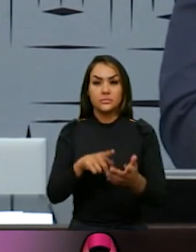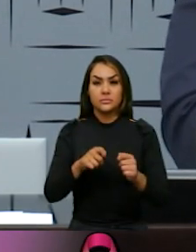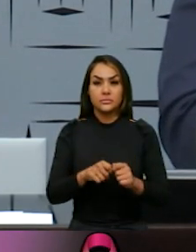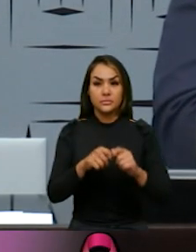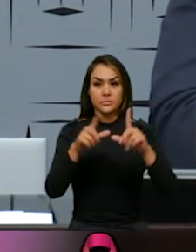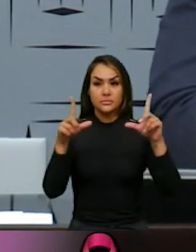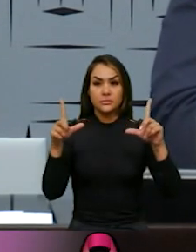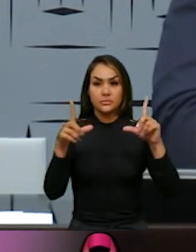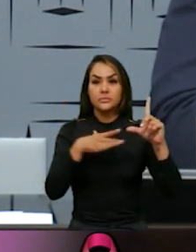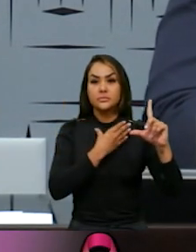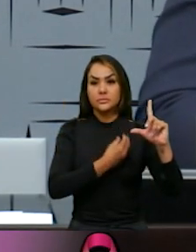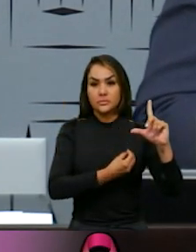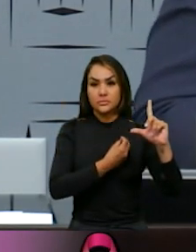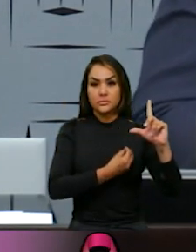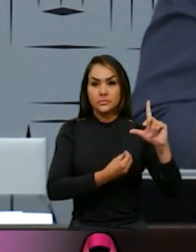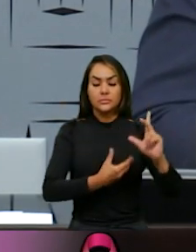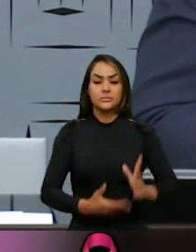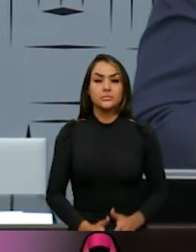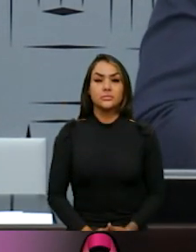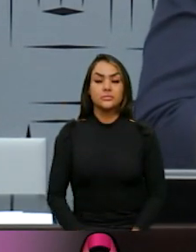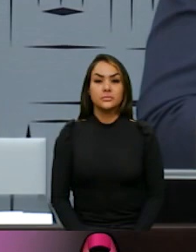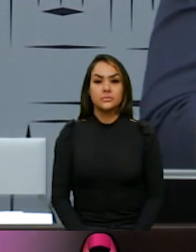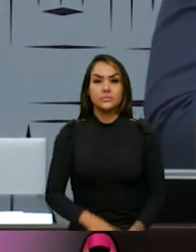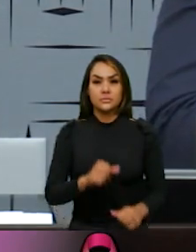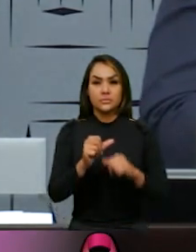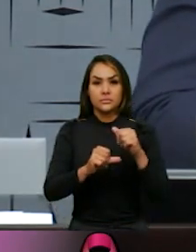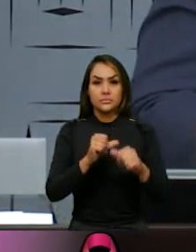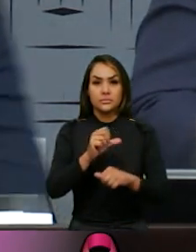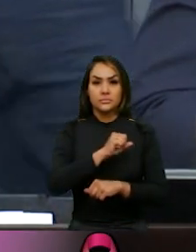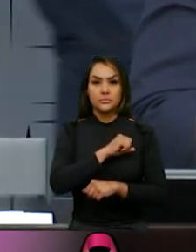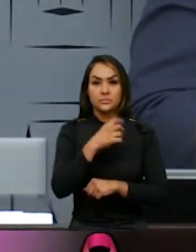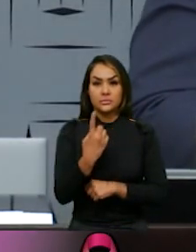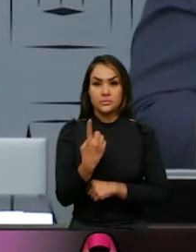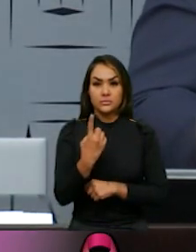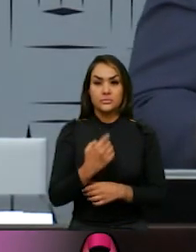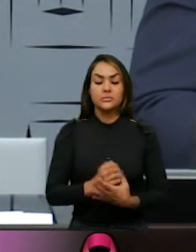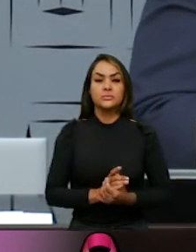no sistema eletrônico de votação à emenda número 1.